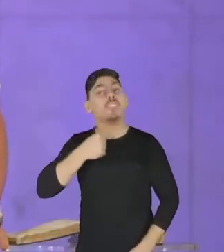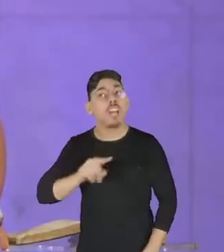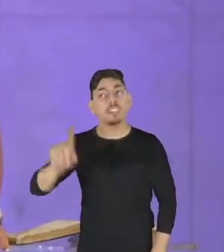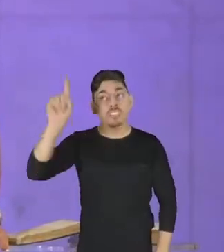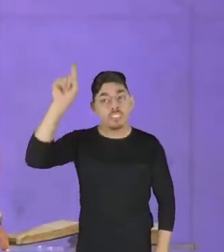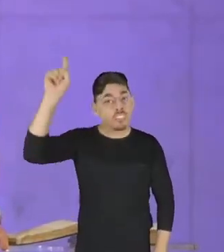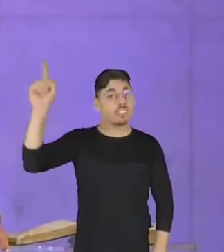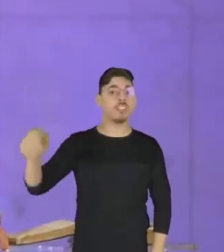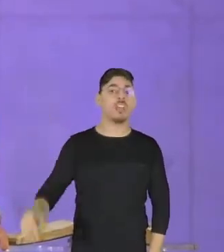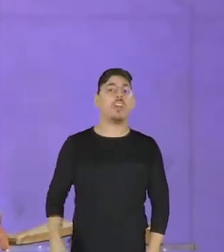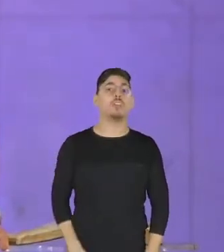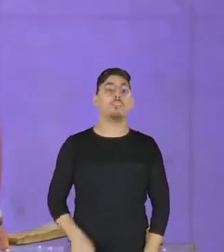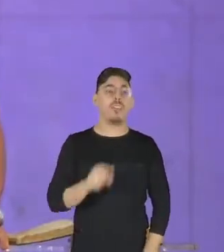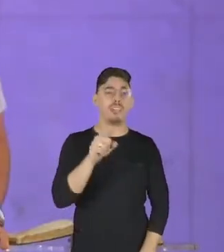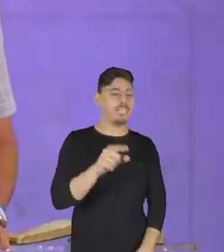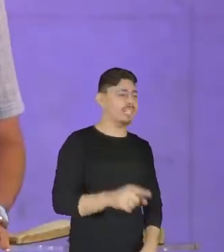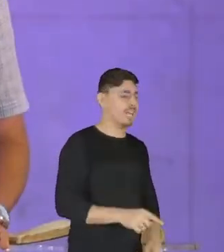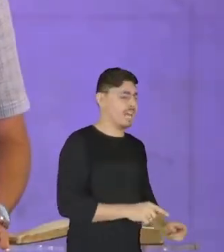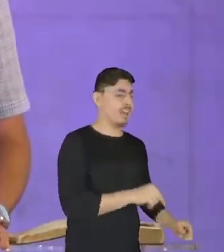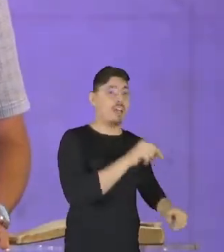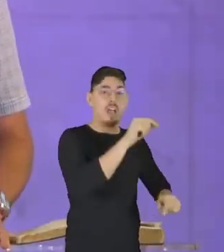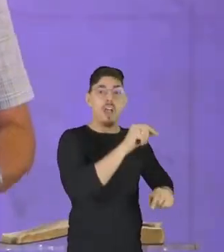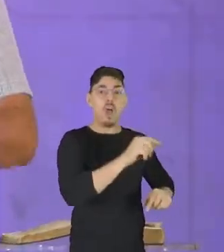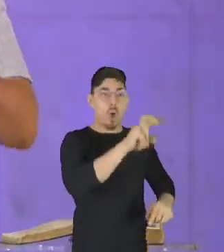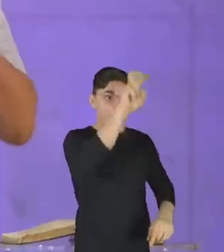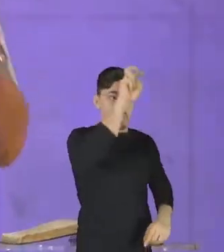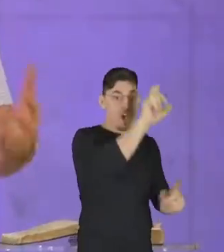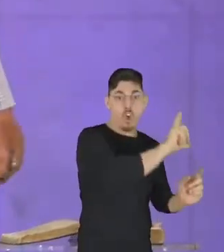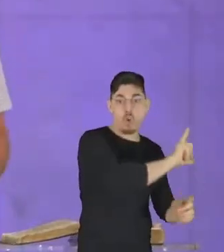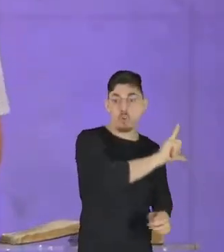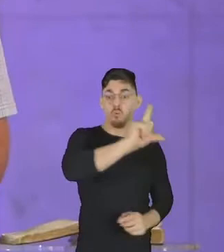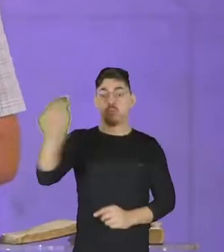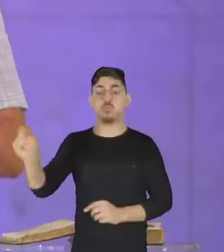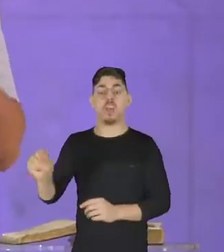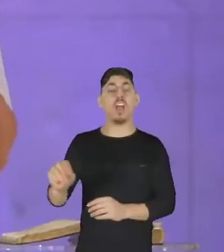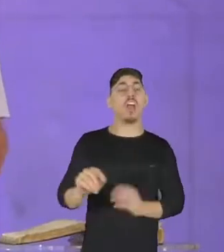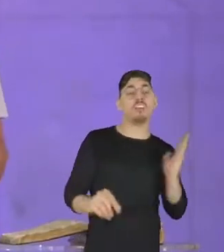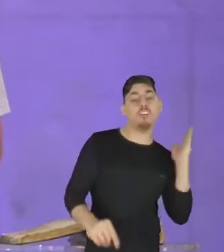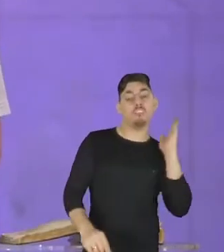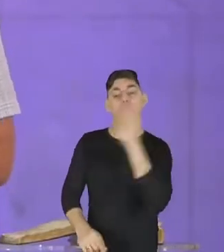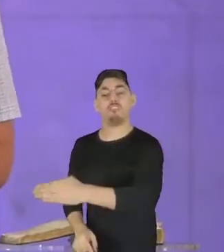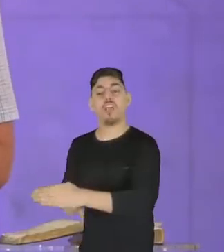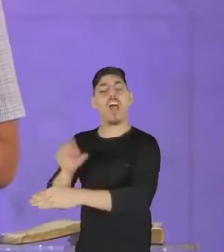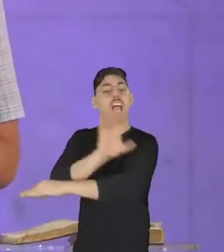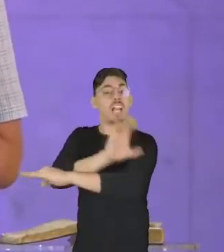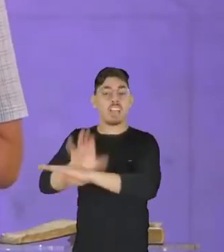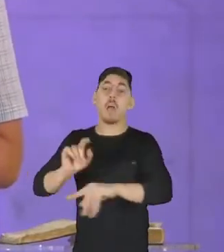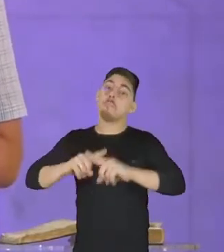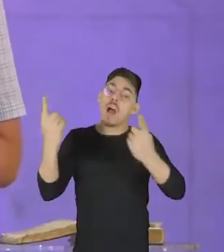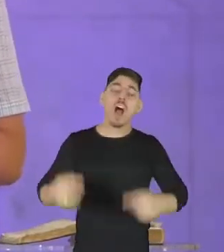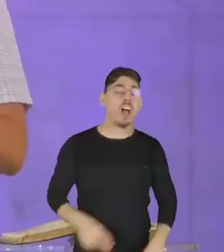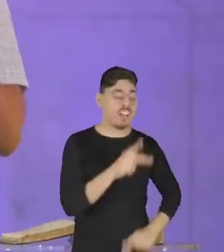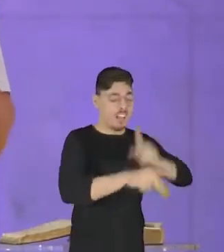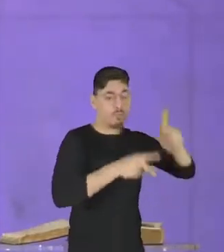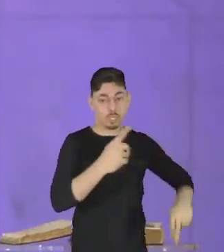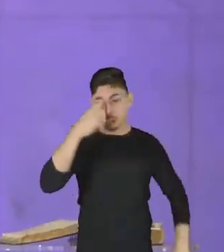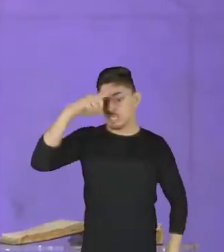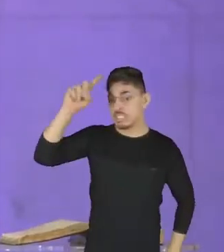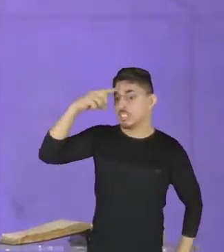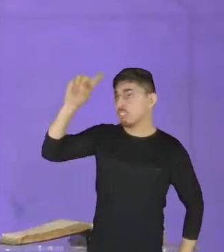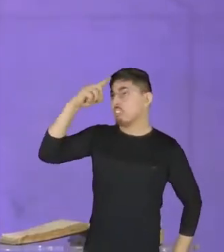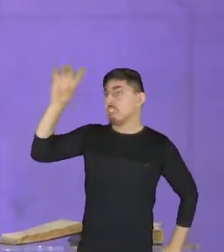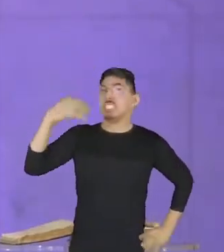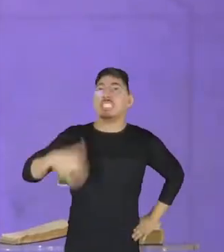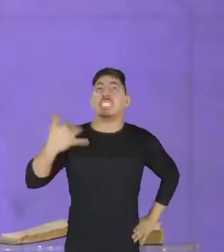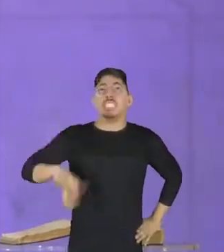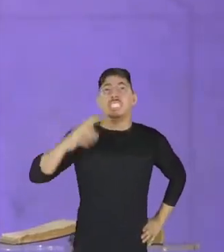povo era o povo já entrar na terra prometida. Mas o povo duvidou, o povo ficou incrédulo. O povo achou